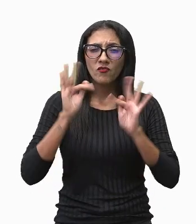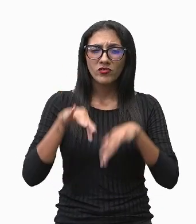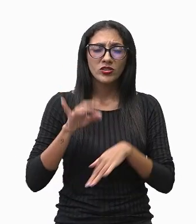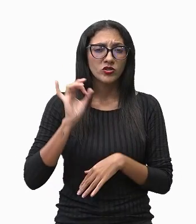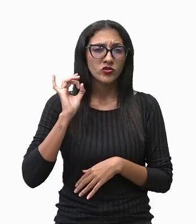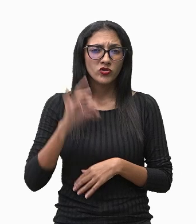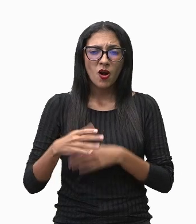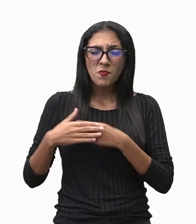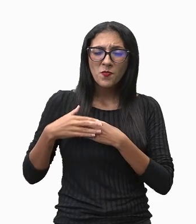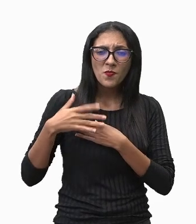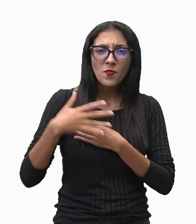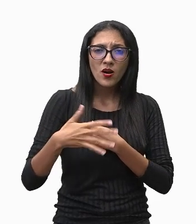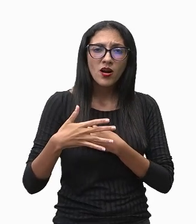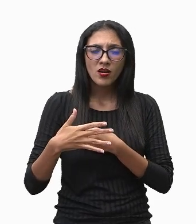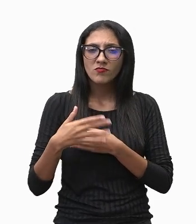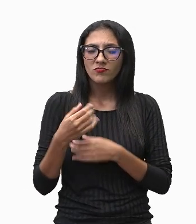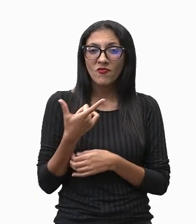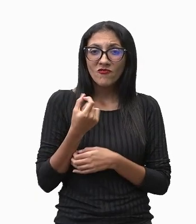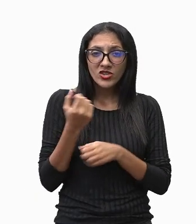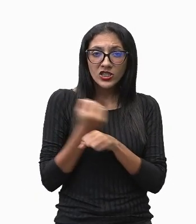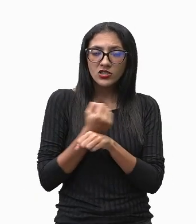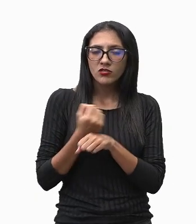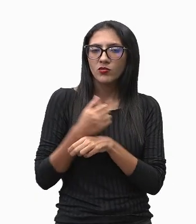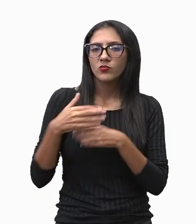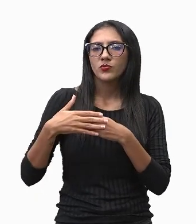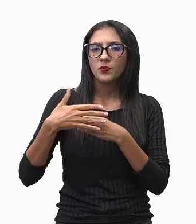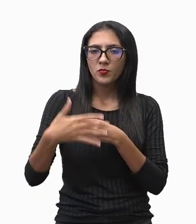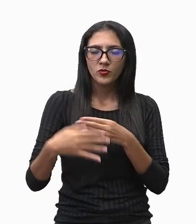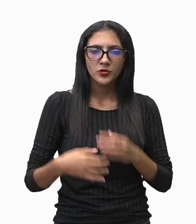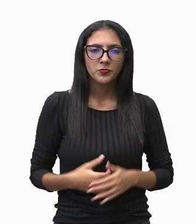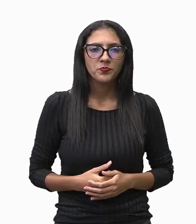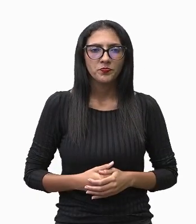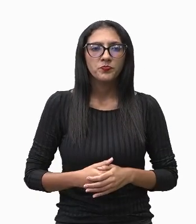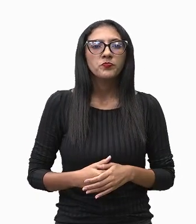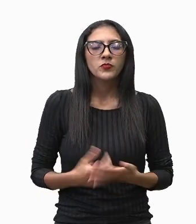anos depois. Então, a guerra ao Afeganistão,